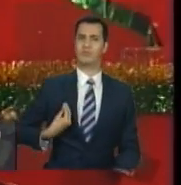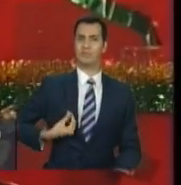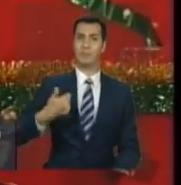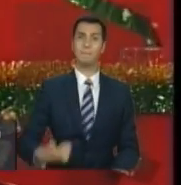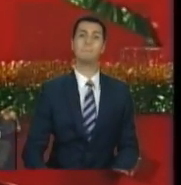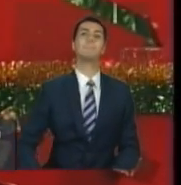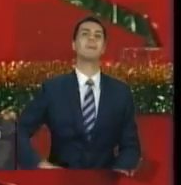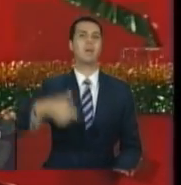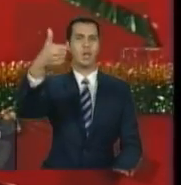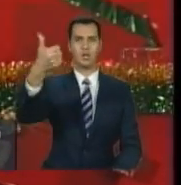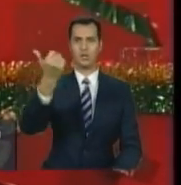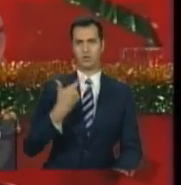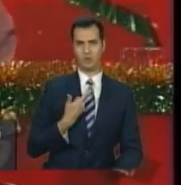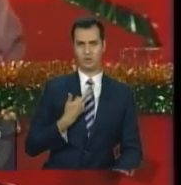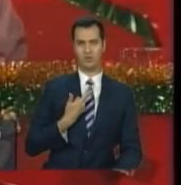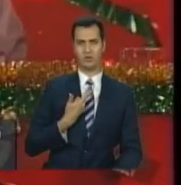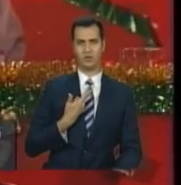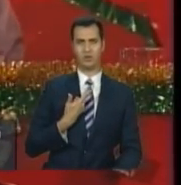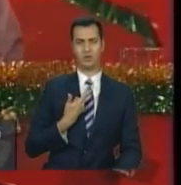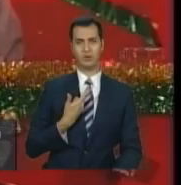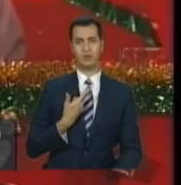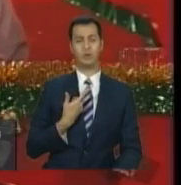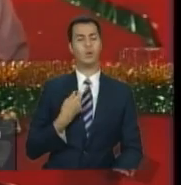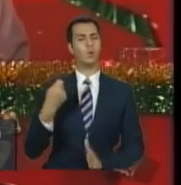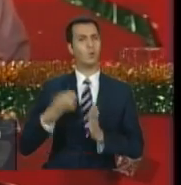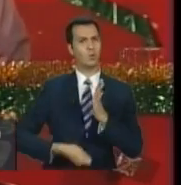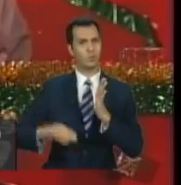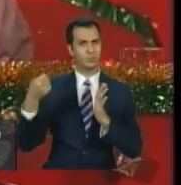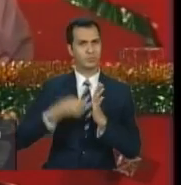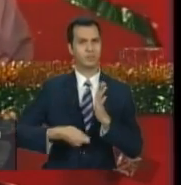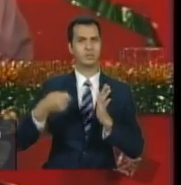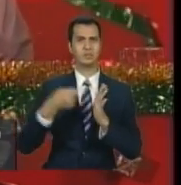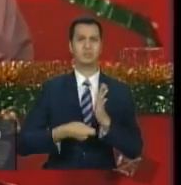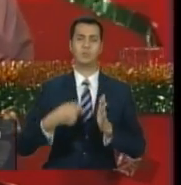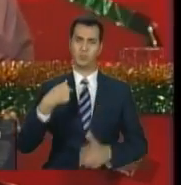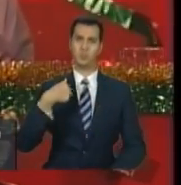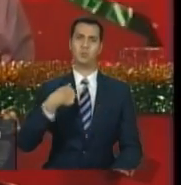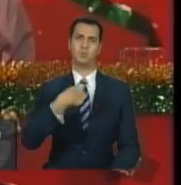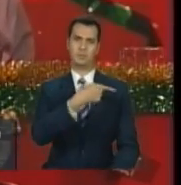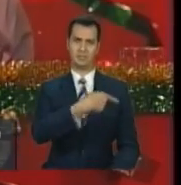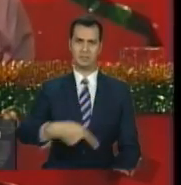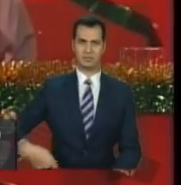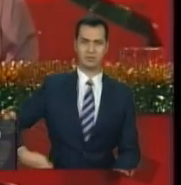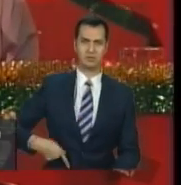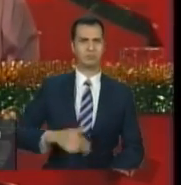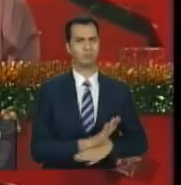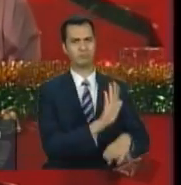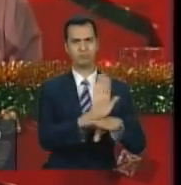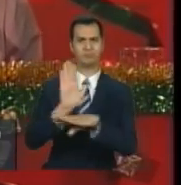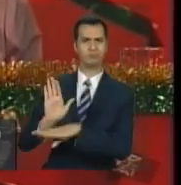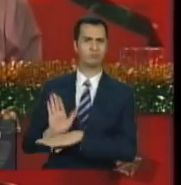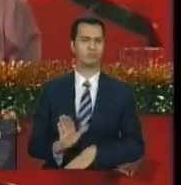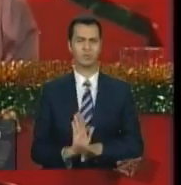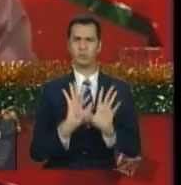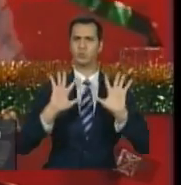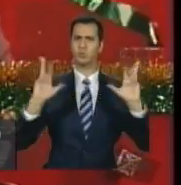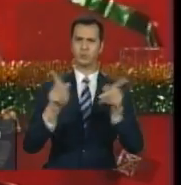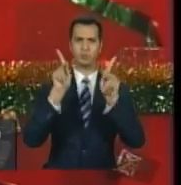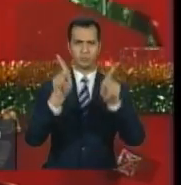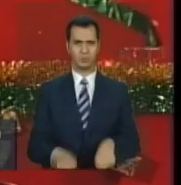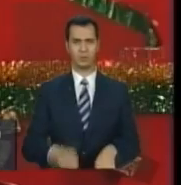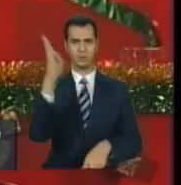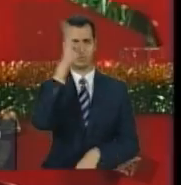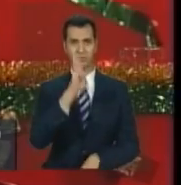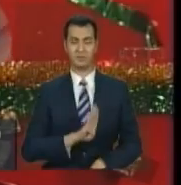nós tivemos. Essa é a obrigação do meu governo, dar ao povo brasileiro uma